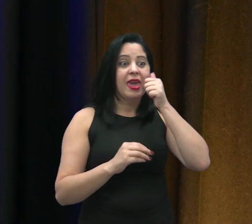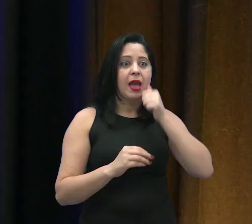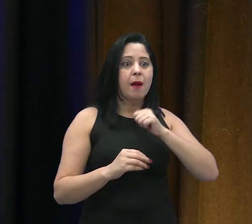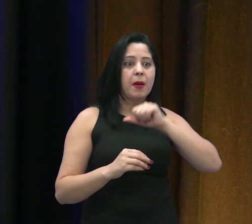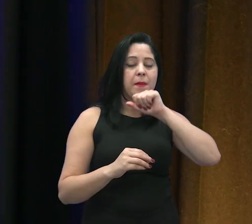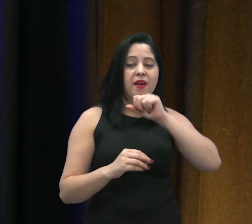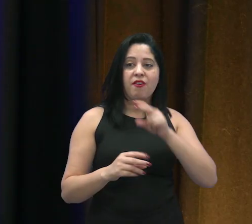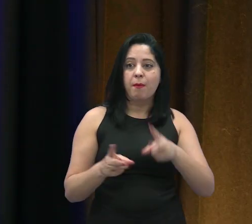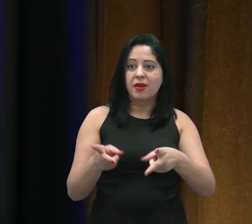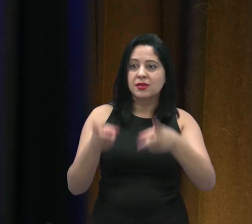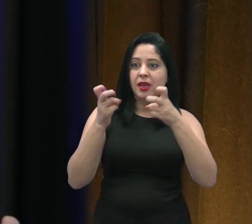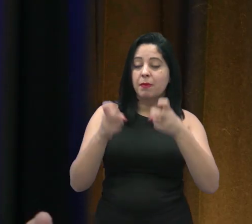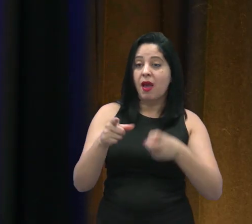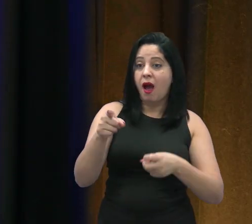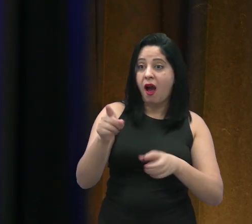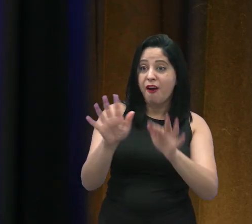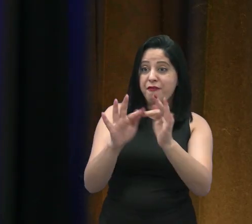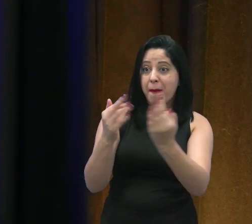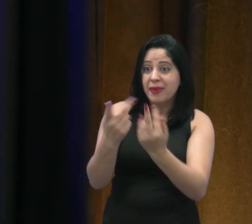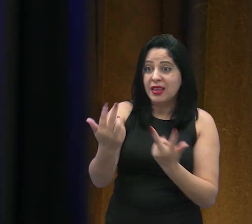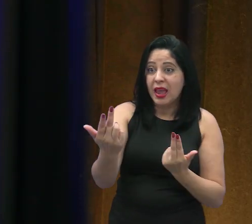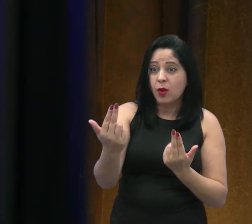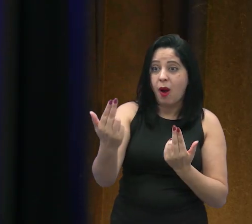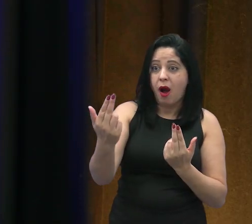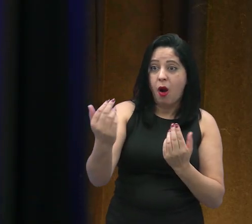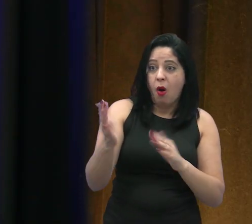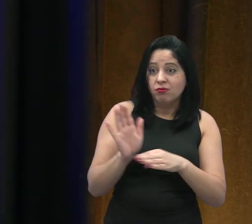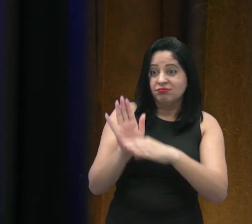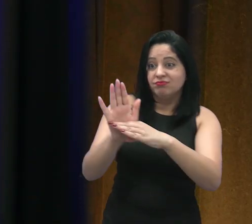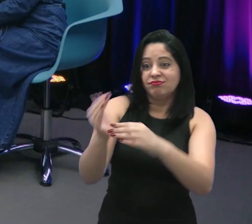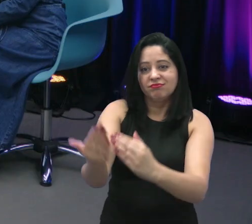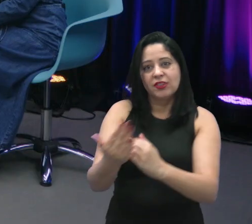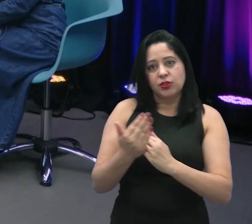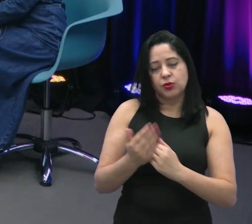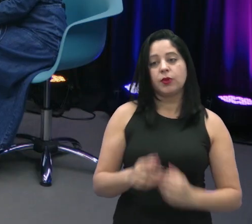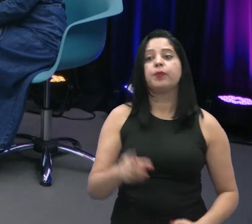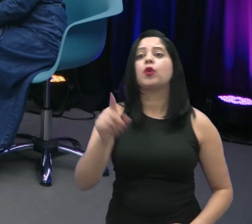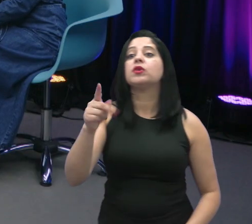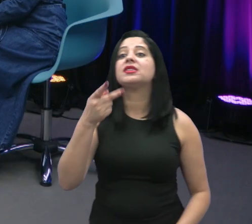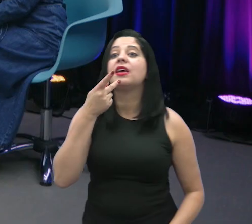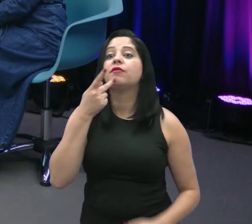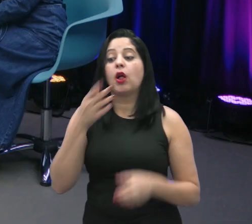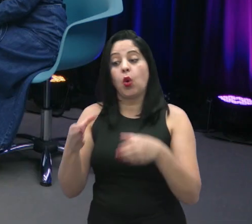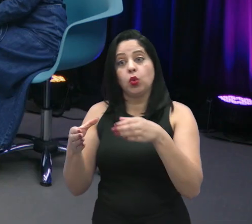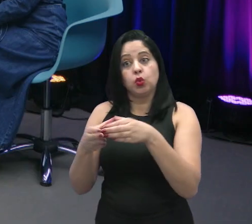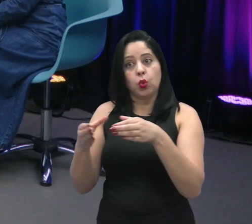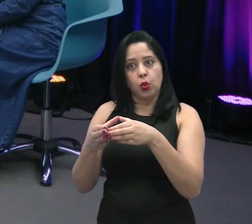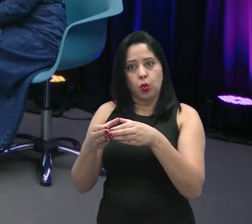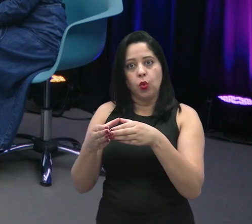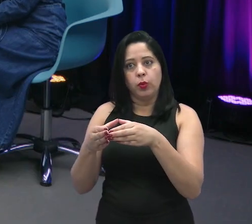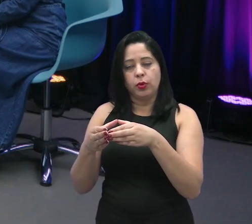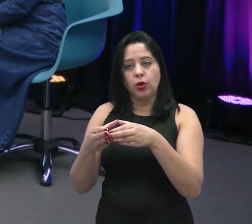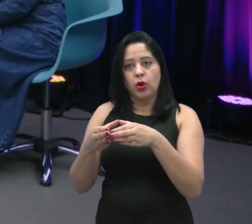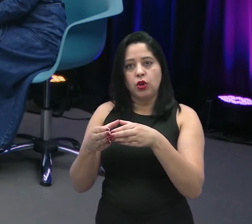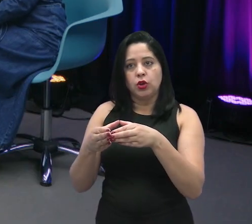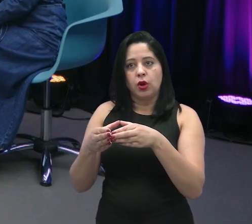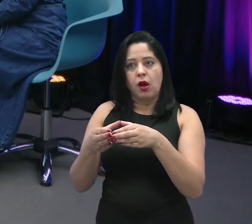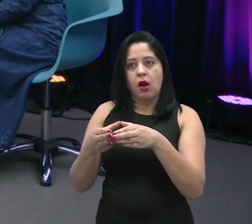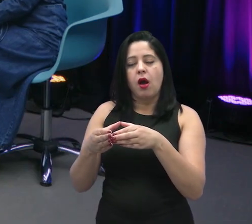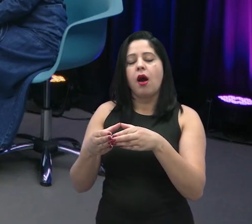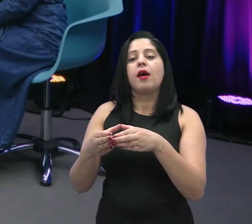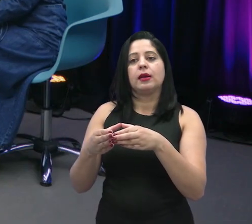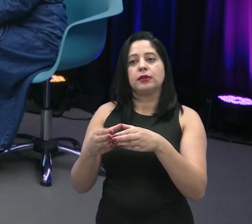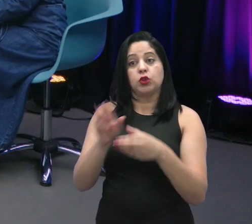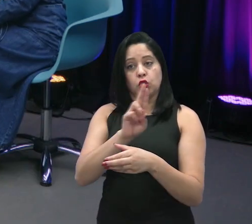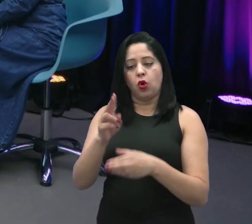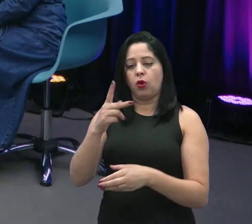com a mesma realidade e uma vai ajudando a outra. Sim. Você falou bastante da frente parlamentar e tem muita gente que não sabe nem o que é a frente